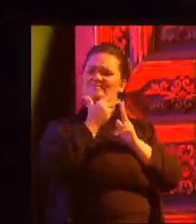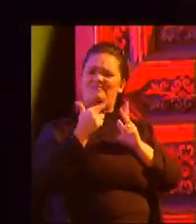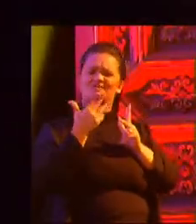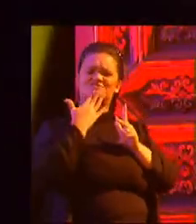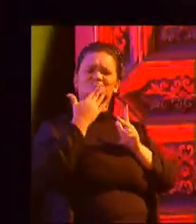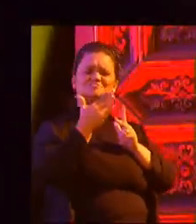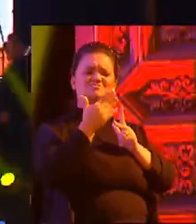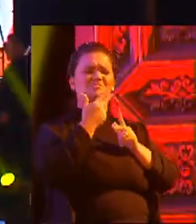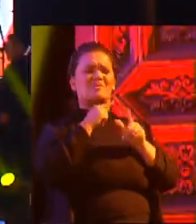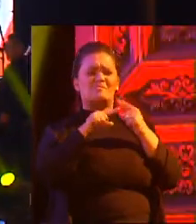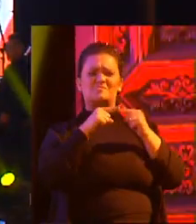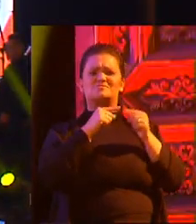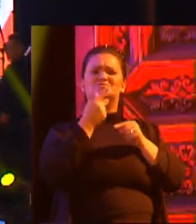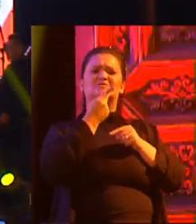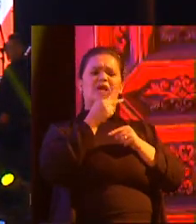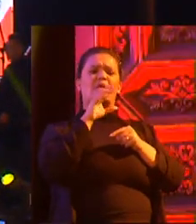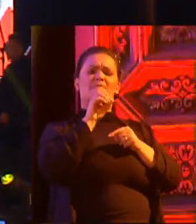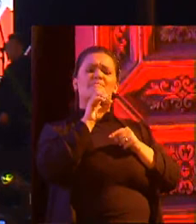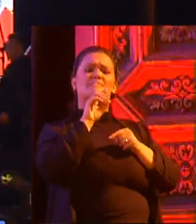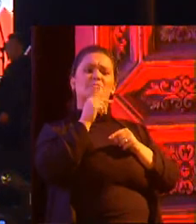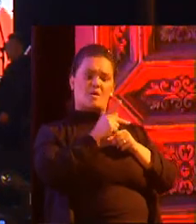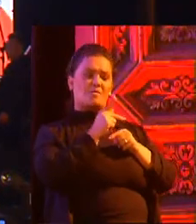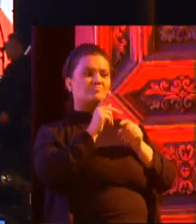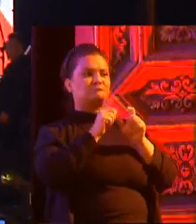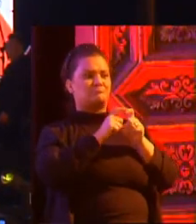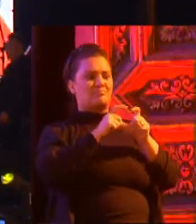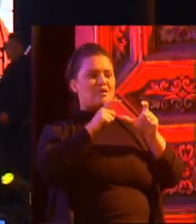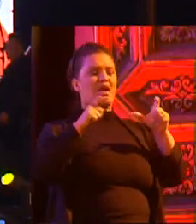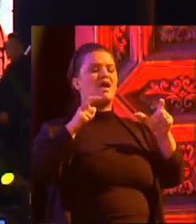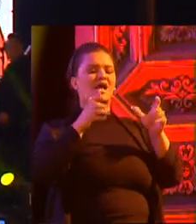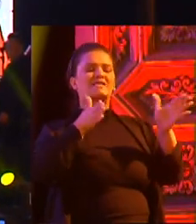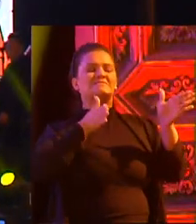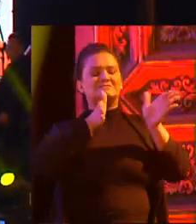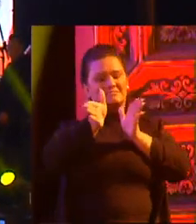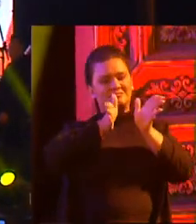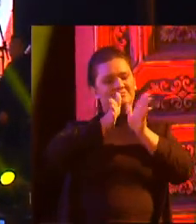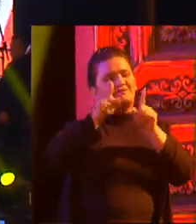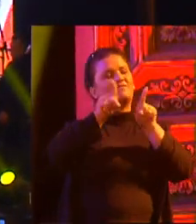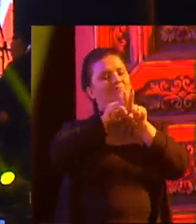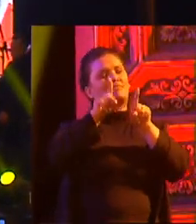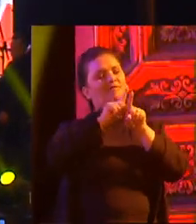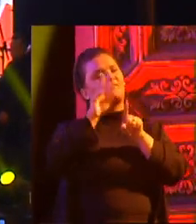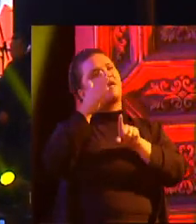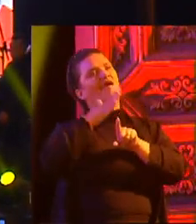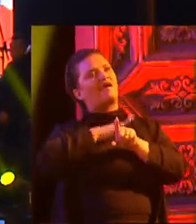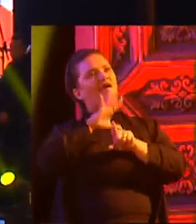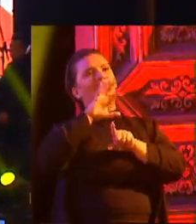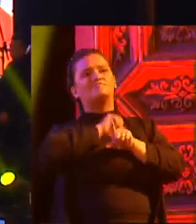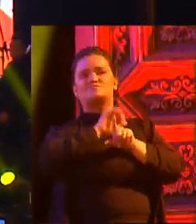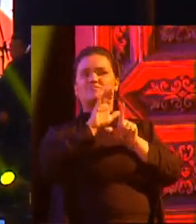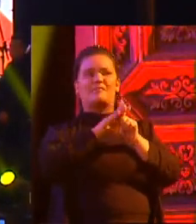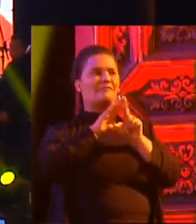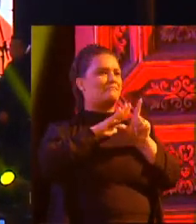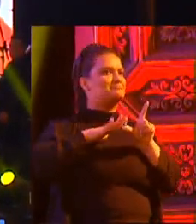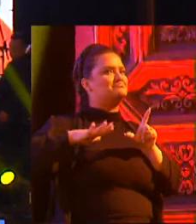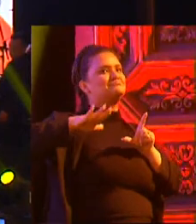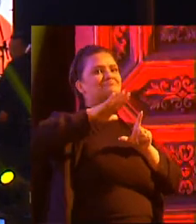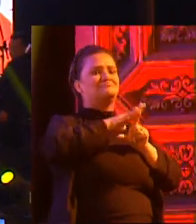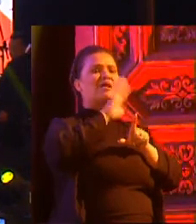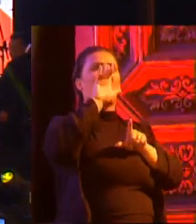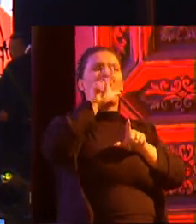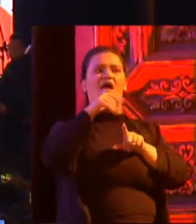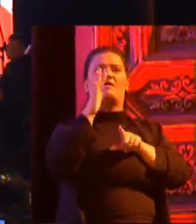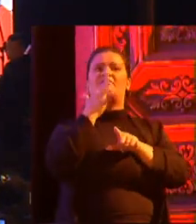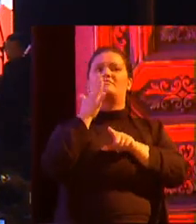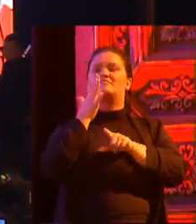se caracteriza por ser amplamente acessível e agradável ao público em geral. Ela é conhecida por